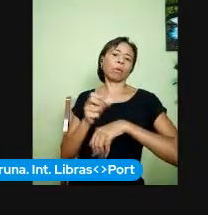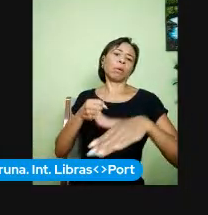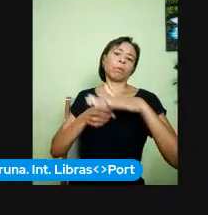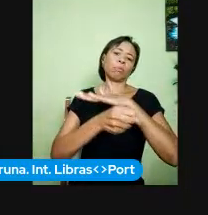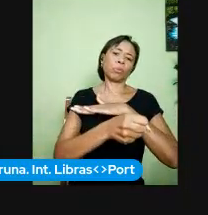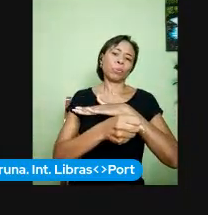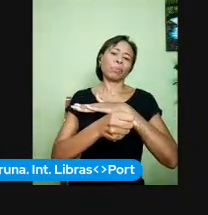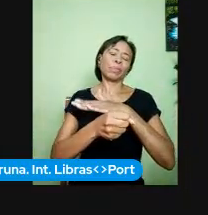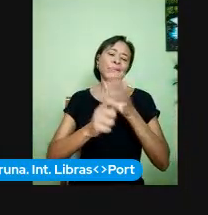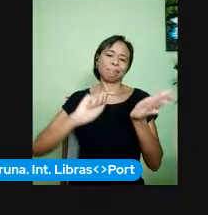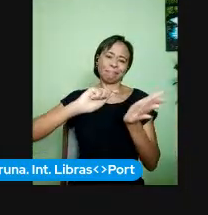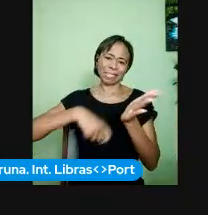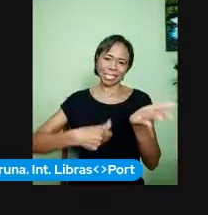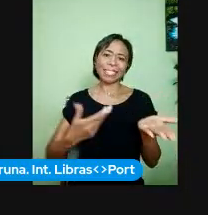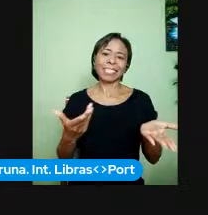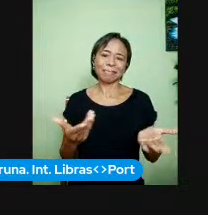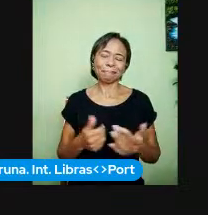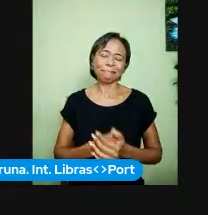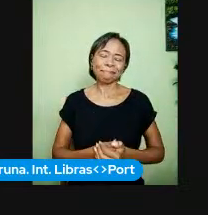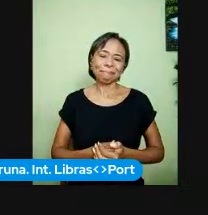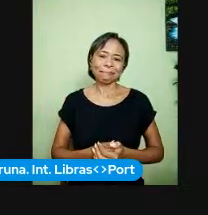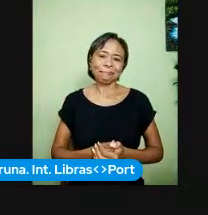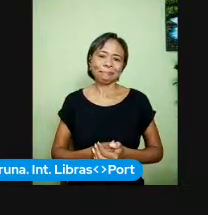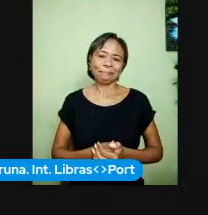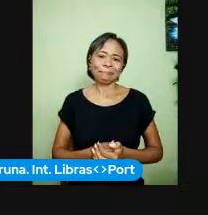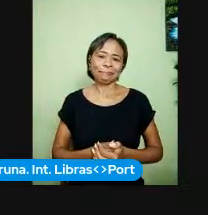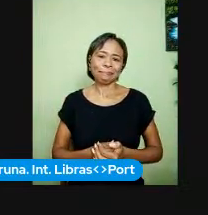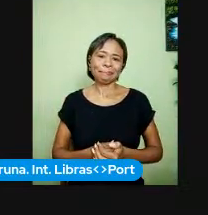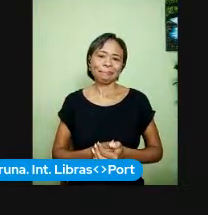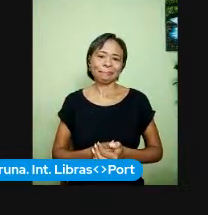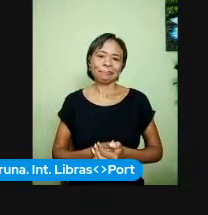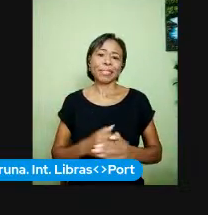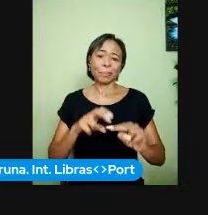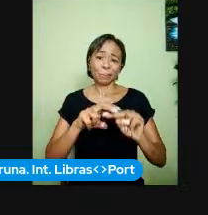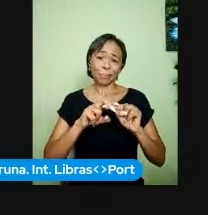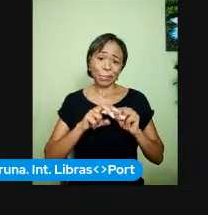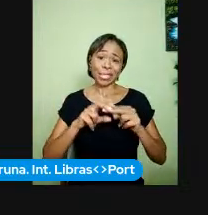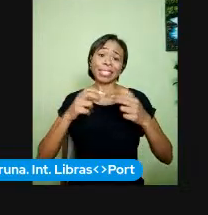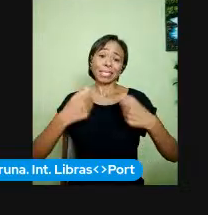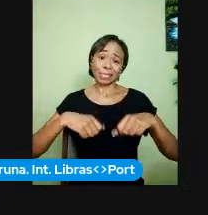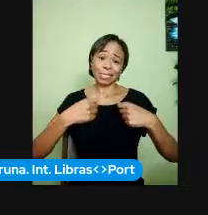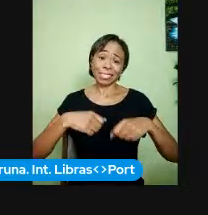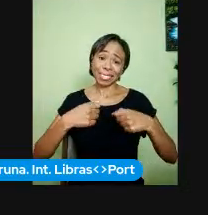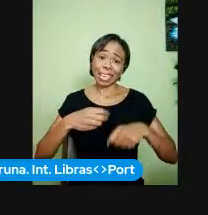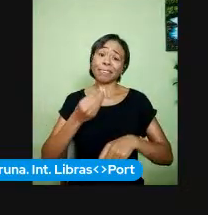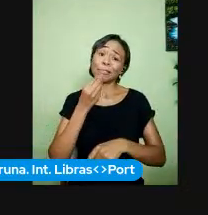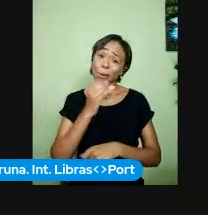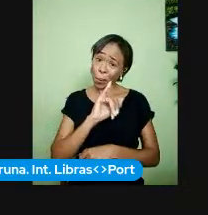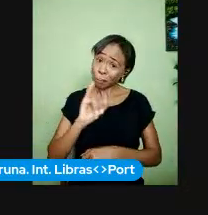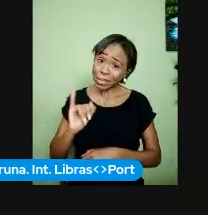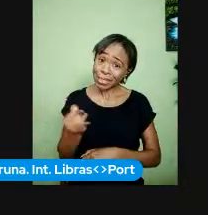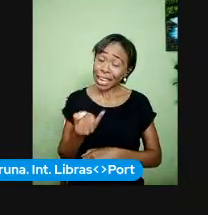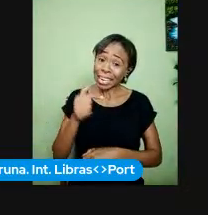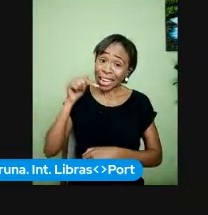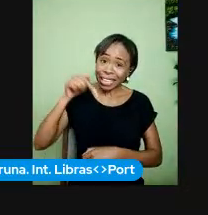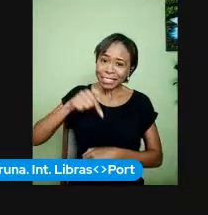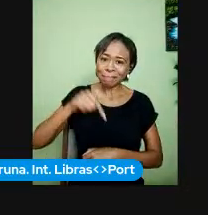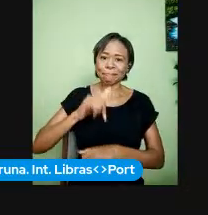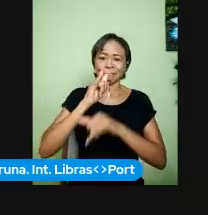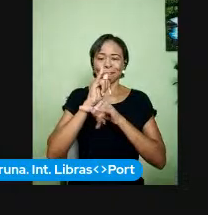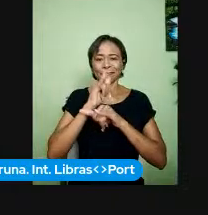contrataram. Então, eu não poderia deixar de passar essa oportunidade nessa live aqui. Eu acredito